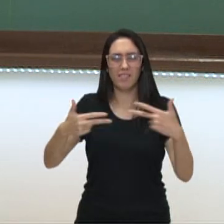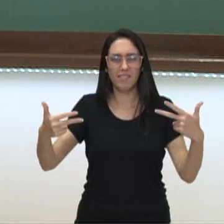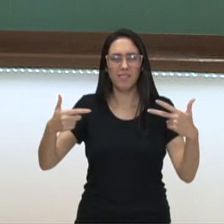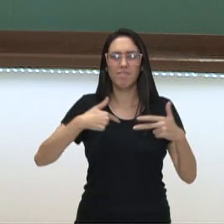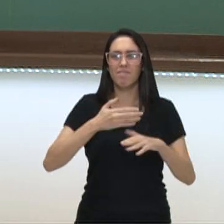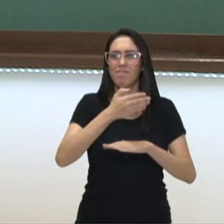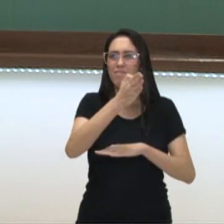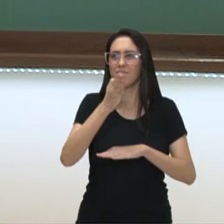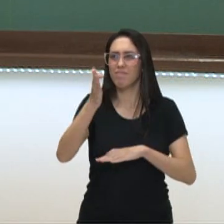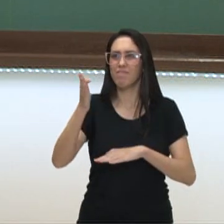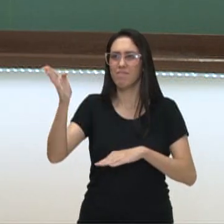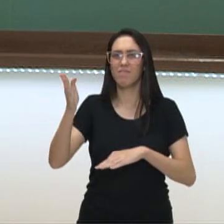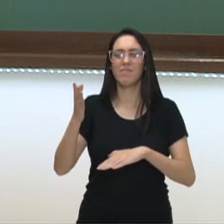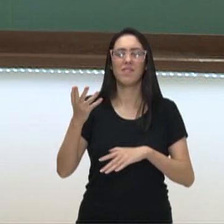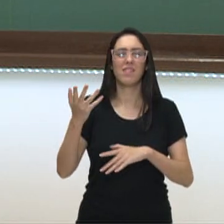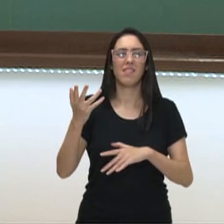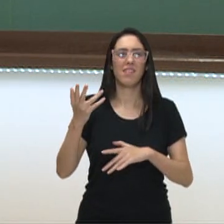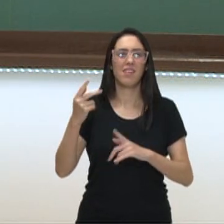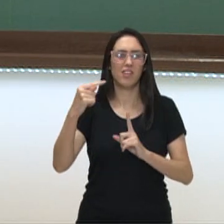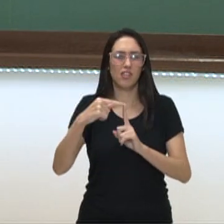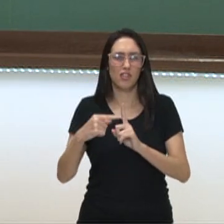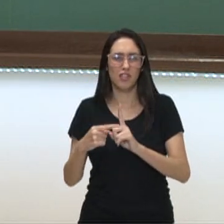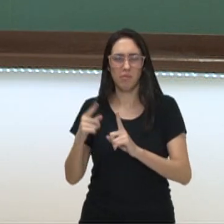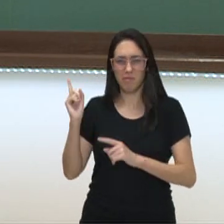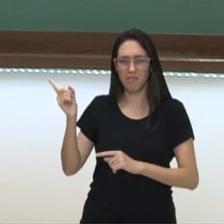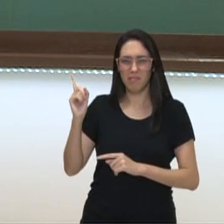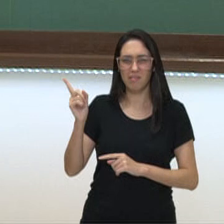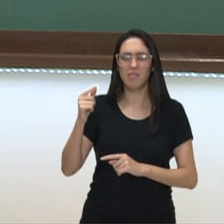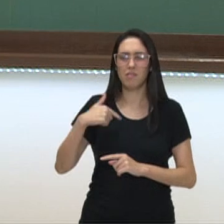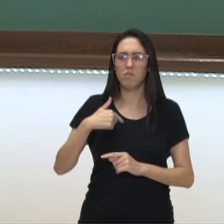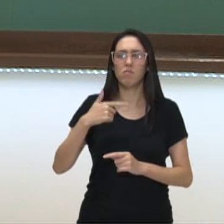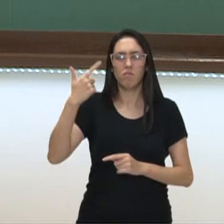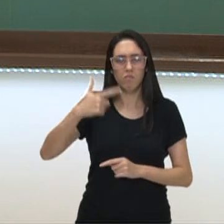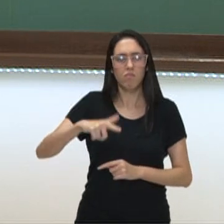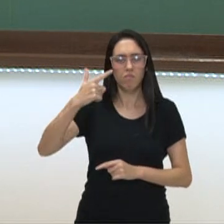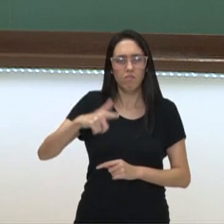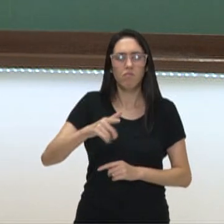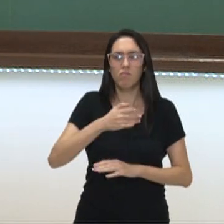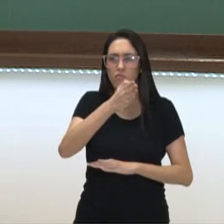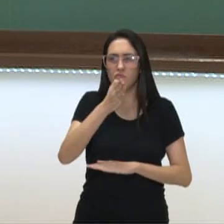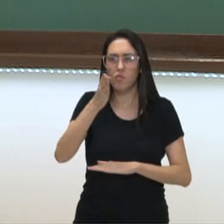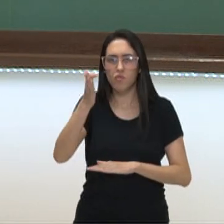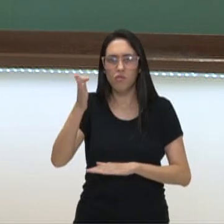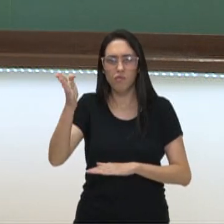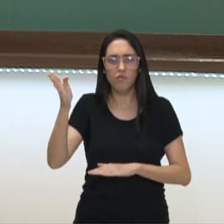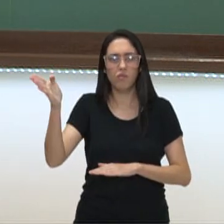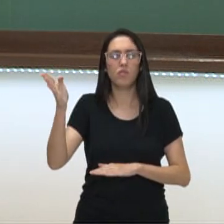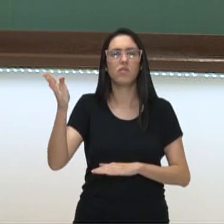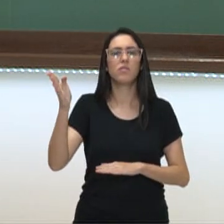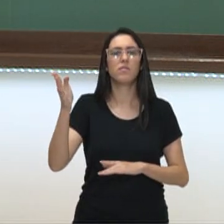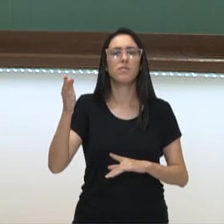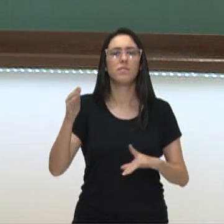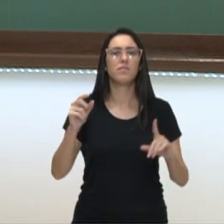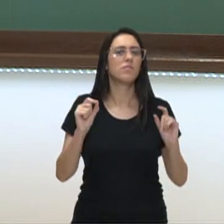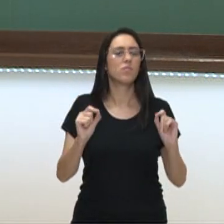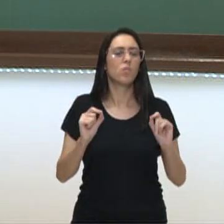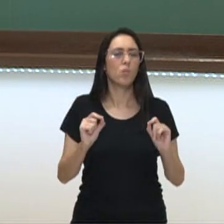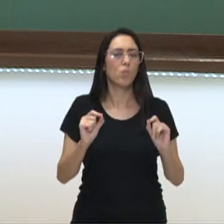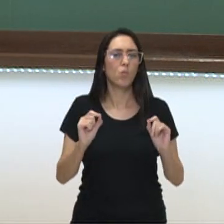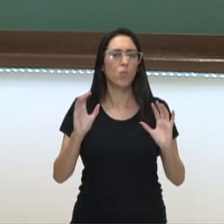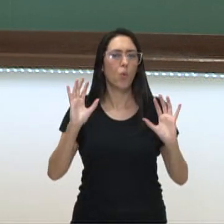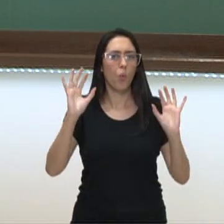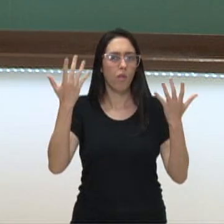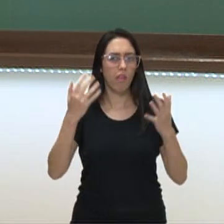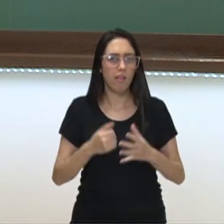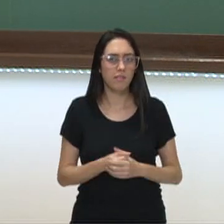a ter o convívio, né, dentro de uma dessas atividades de